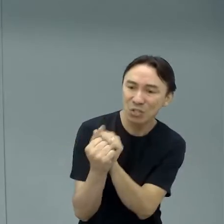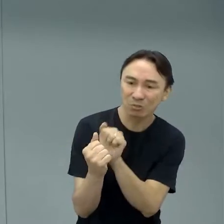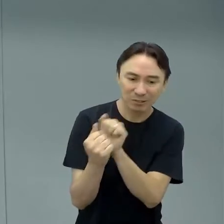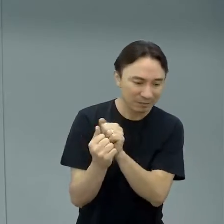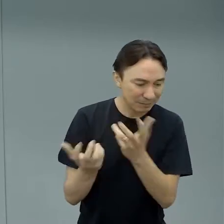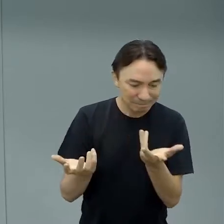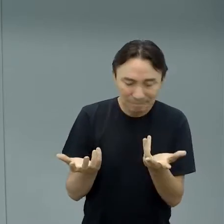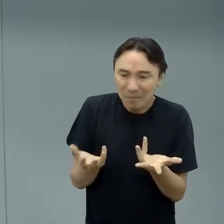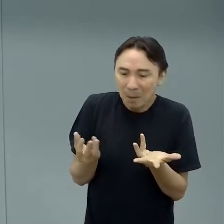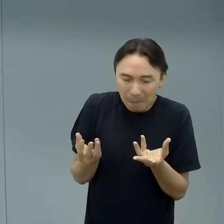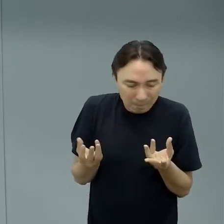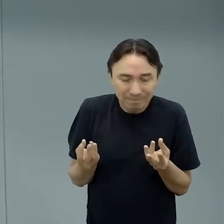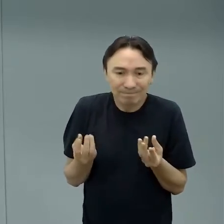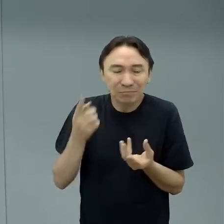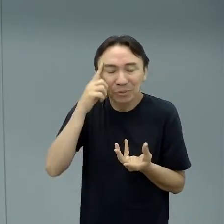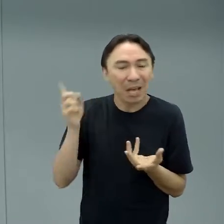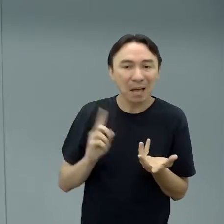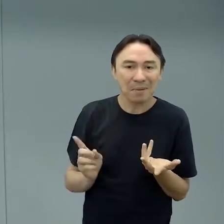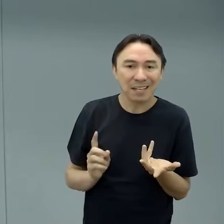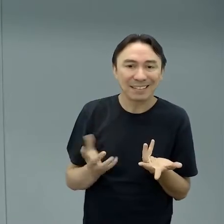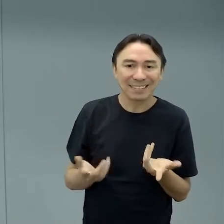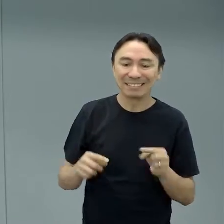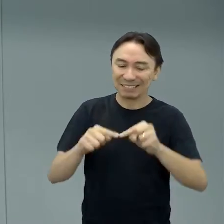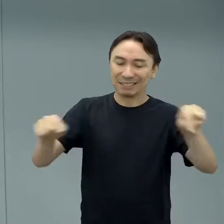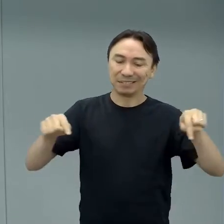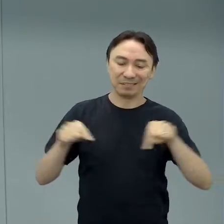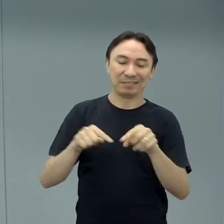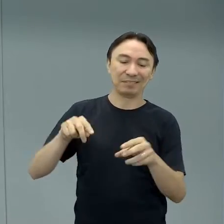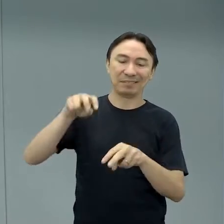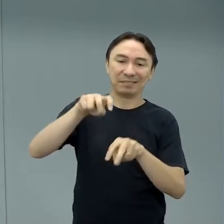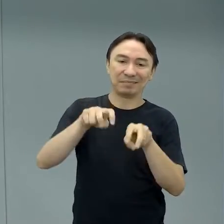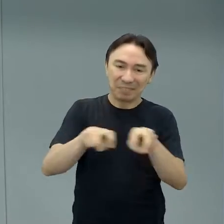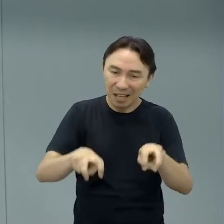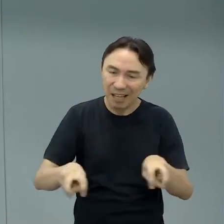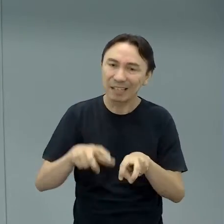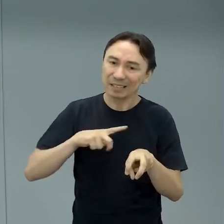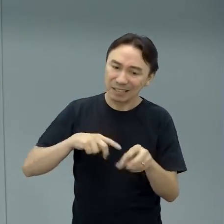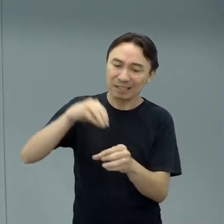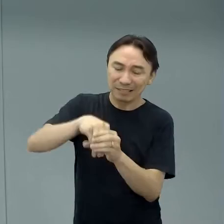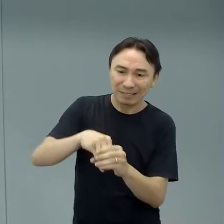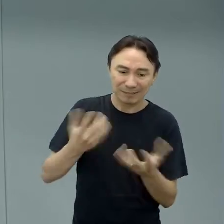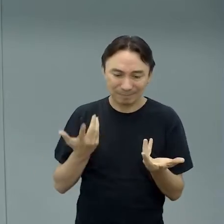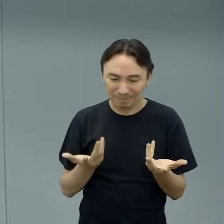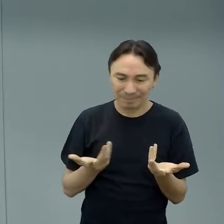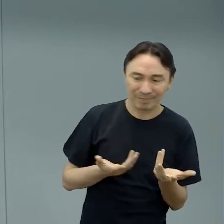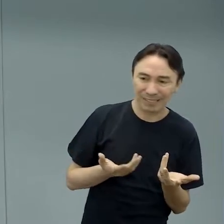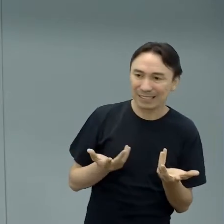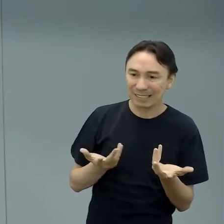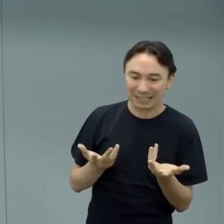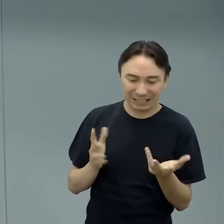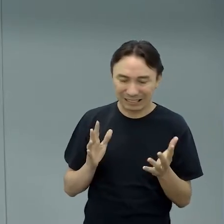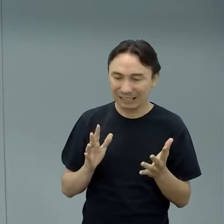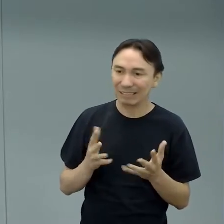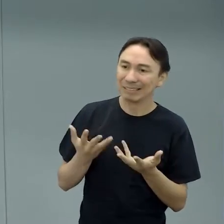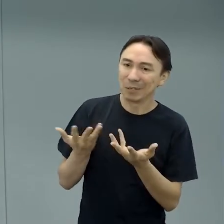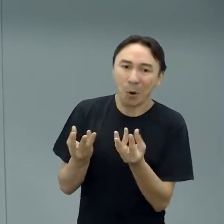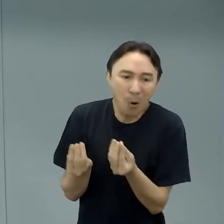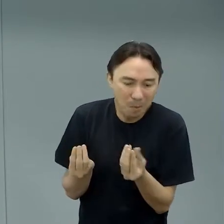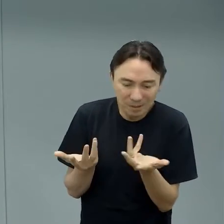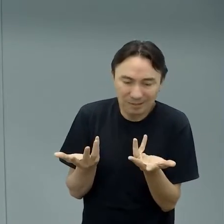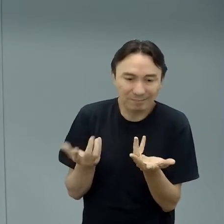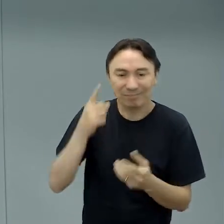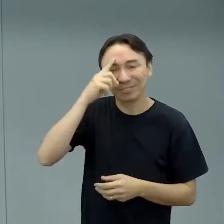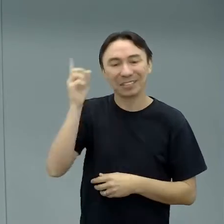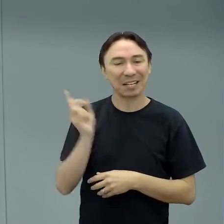estão dentro das salas de aula, sim, e às vezes a gente não sabe como lidar. Ah, ele não quer fazer, ele não gosta, às vezes a